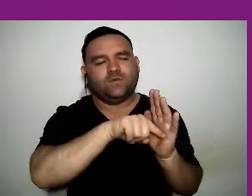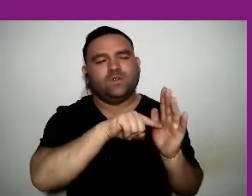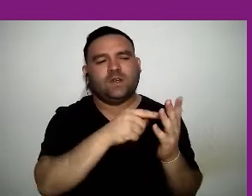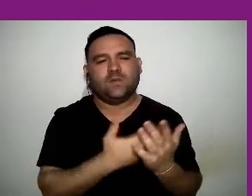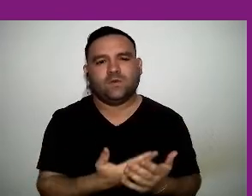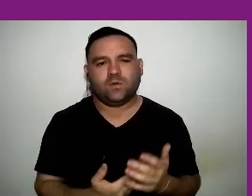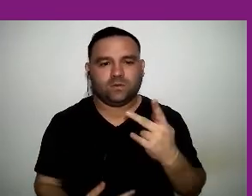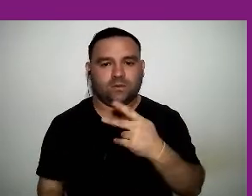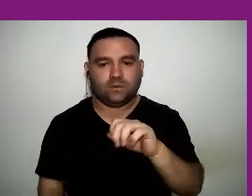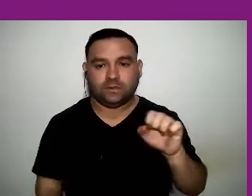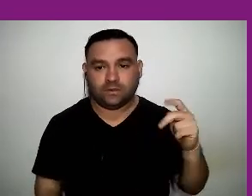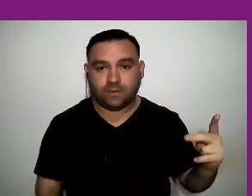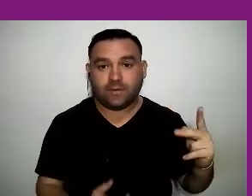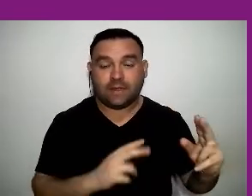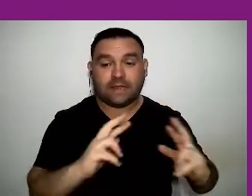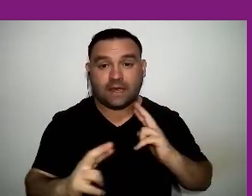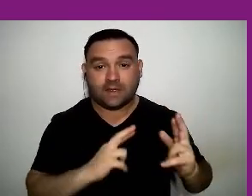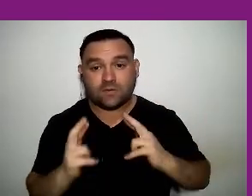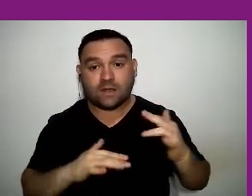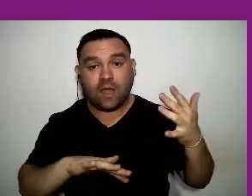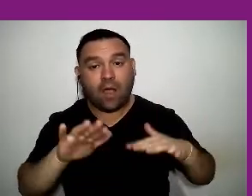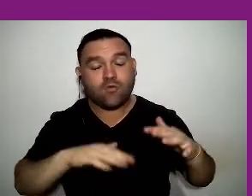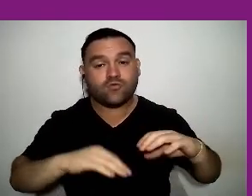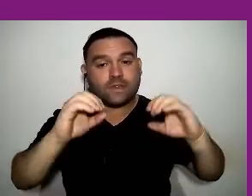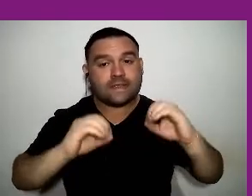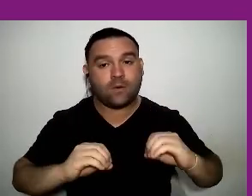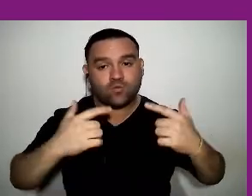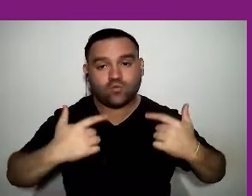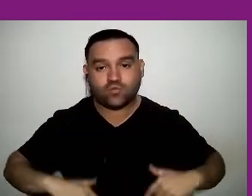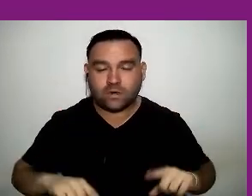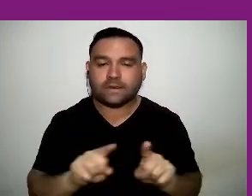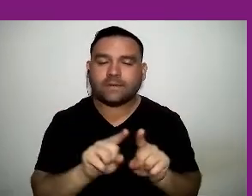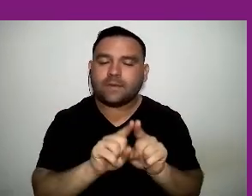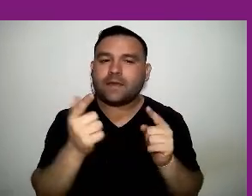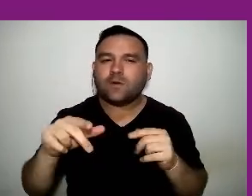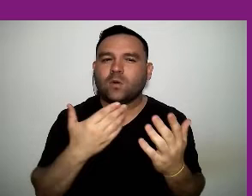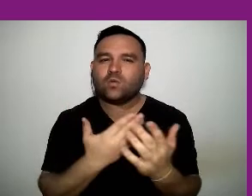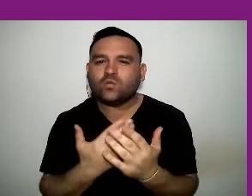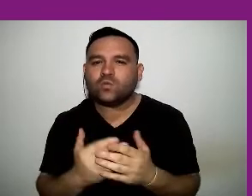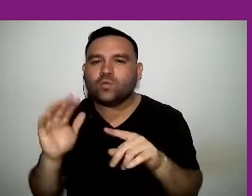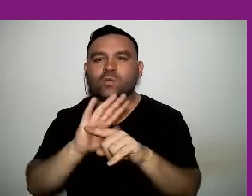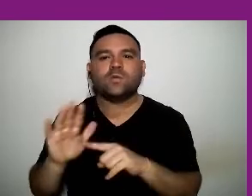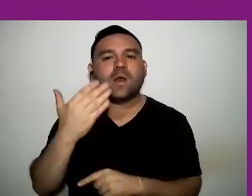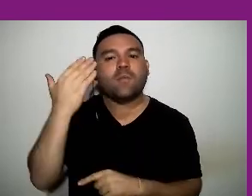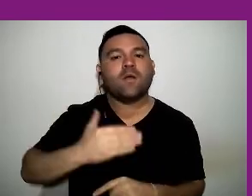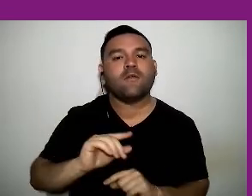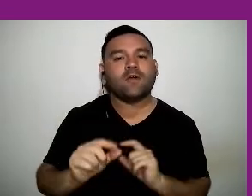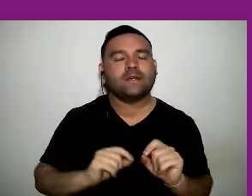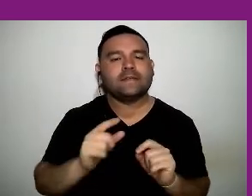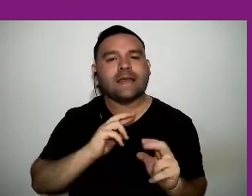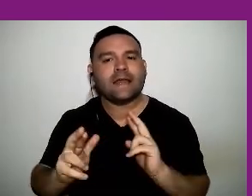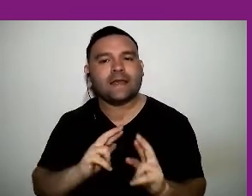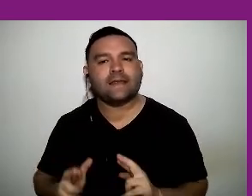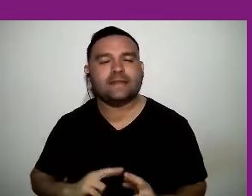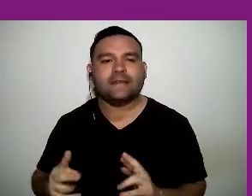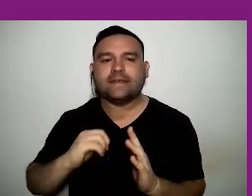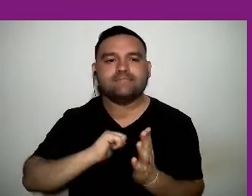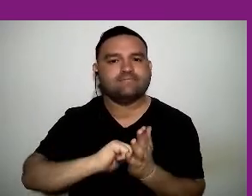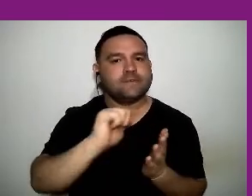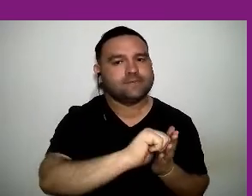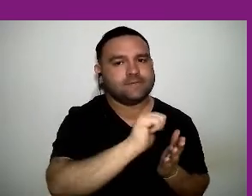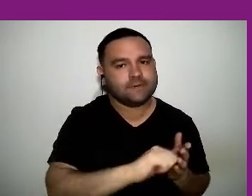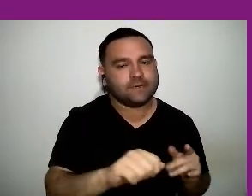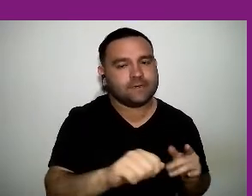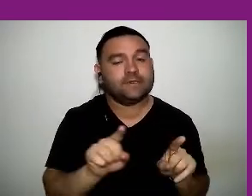de PIP, alguns com resultado até neutro, outros mostraram resultados deletérios.